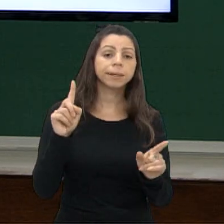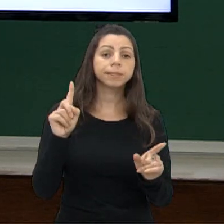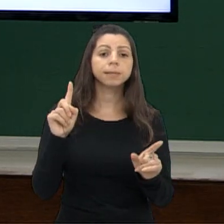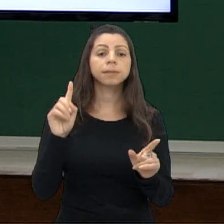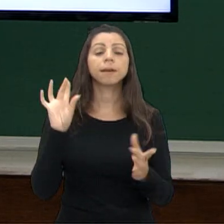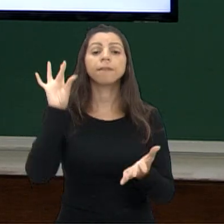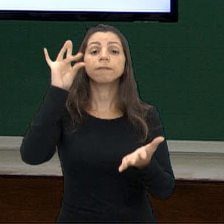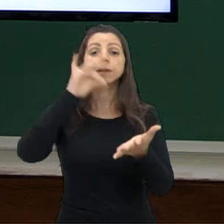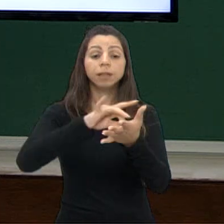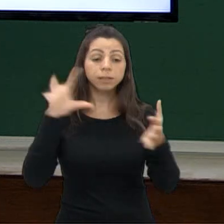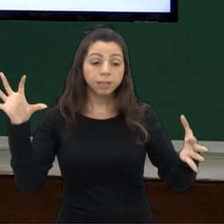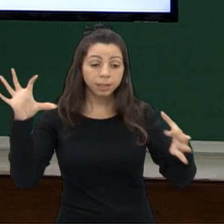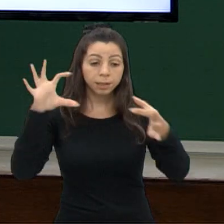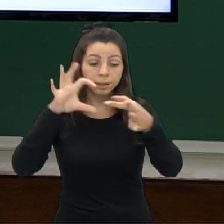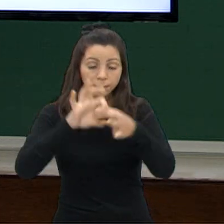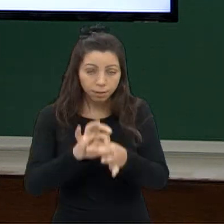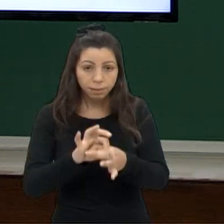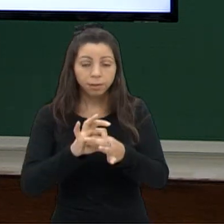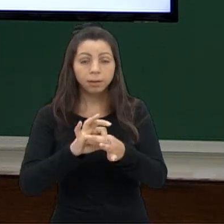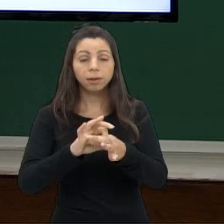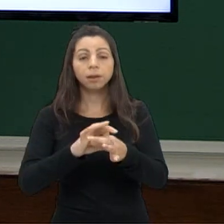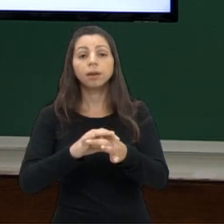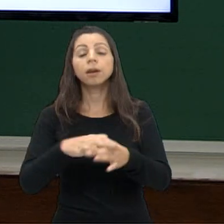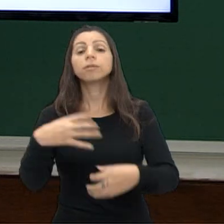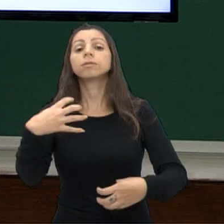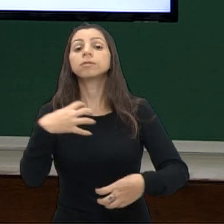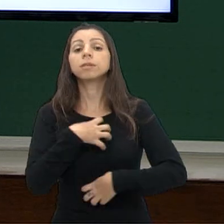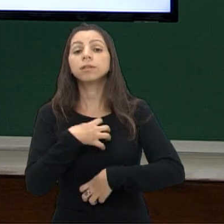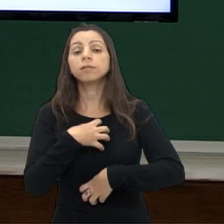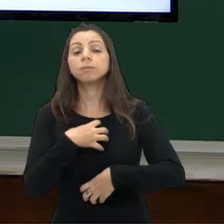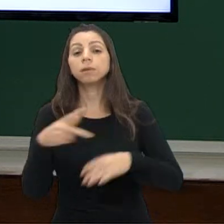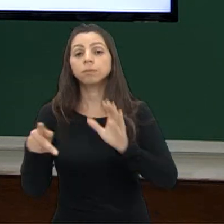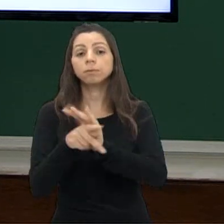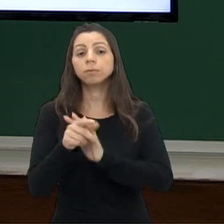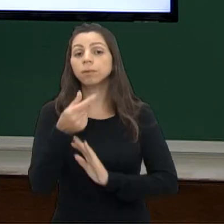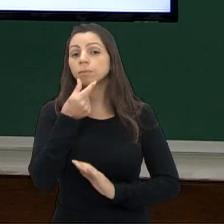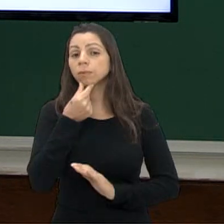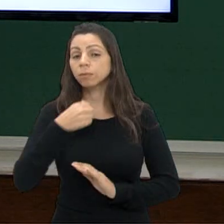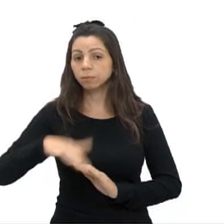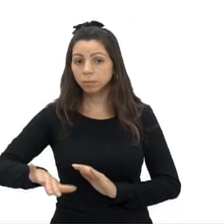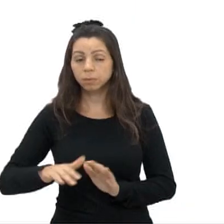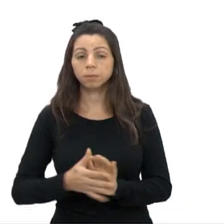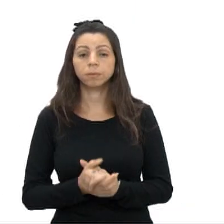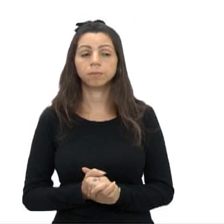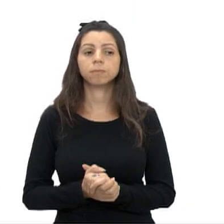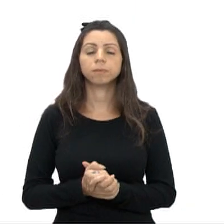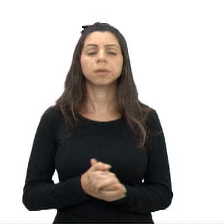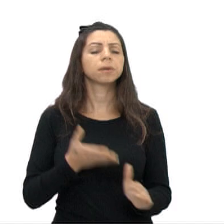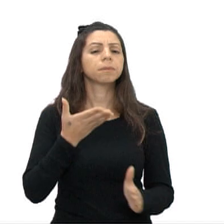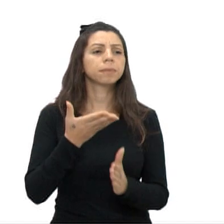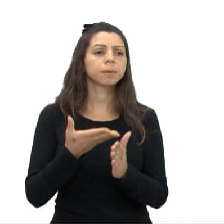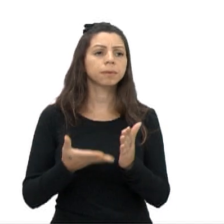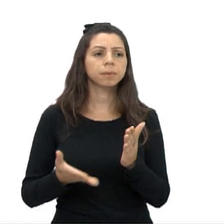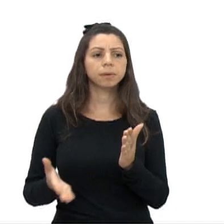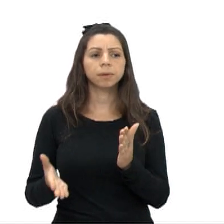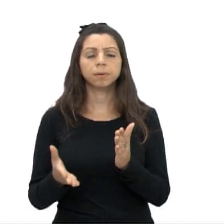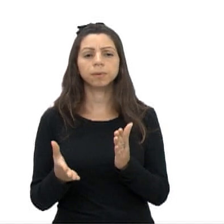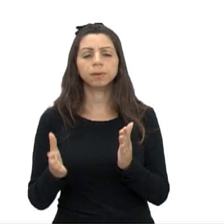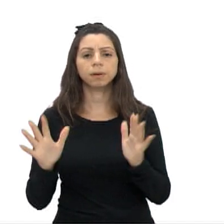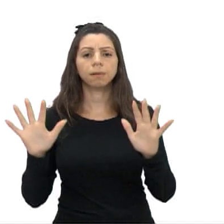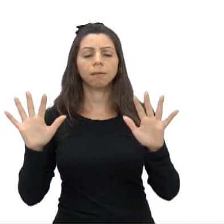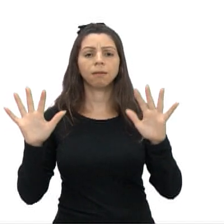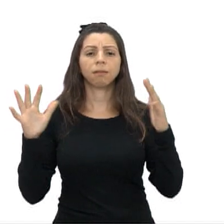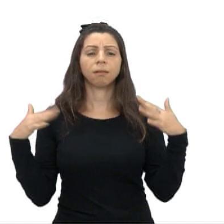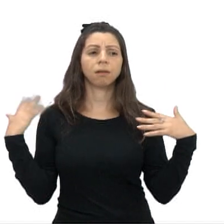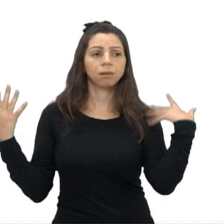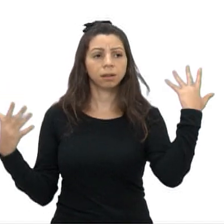estão ligadas ao sentimento do menino, certo? Então, veja quais são. Quem perdeu a alegria, quem perdeu o